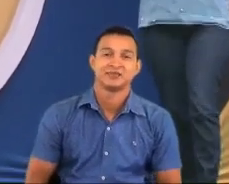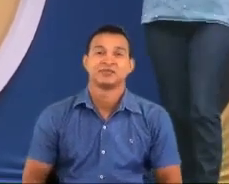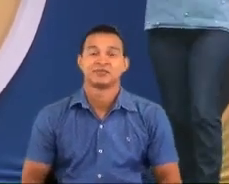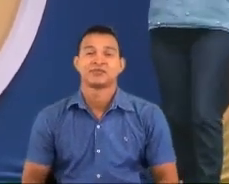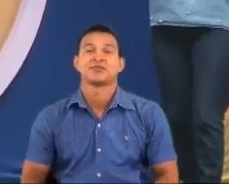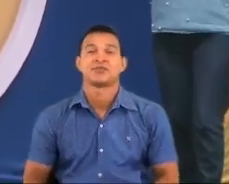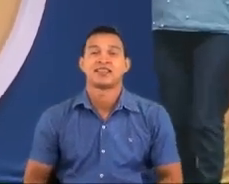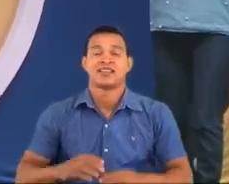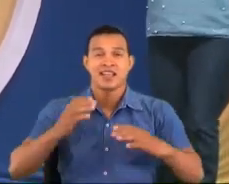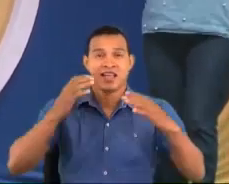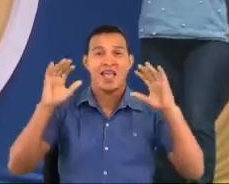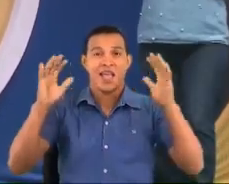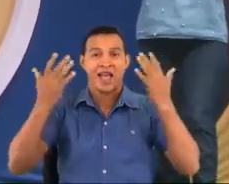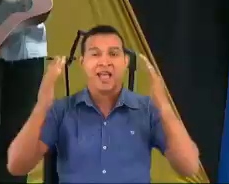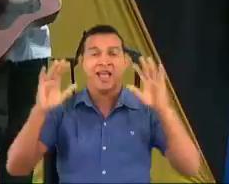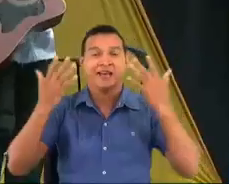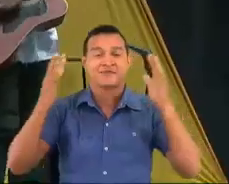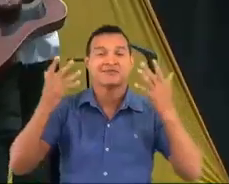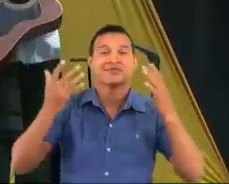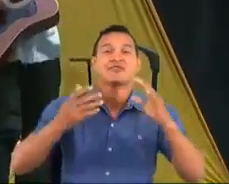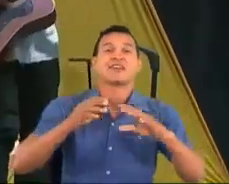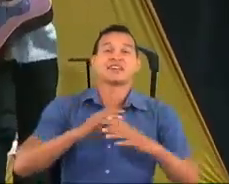da